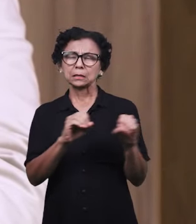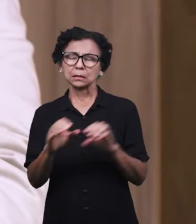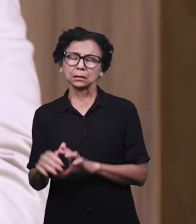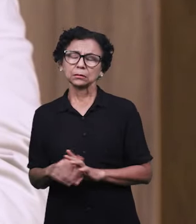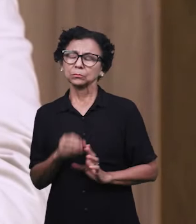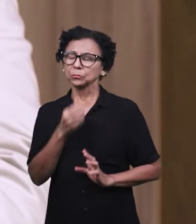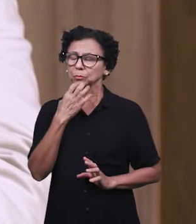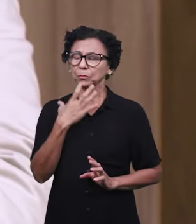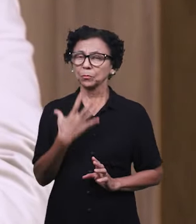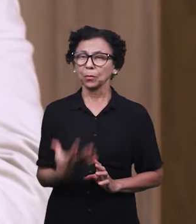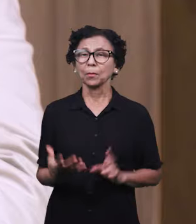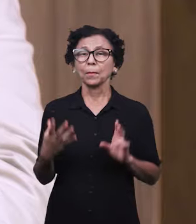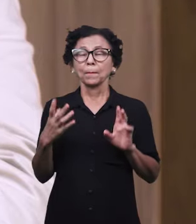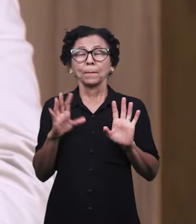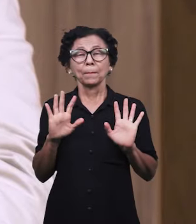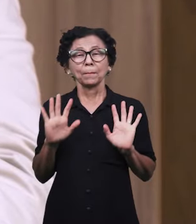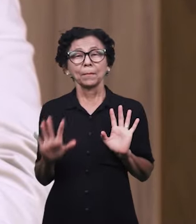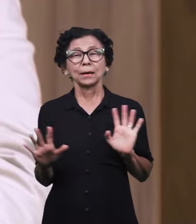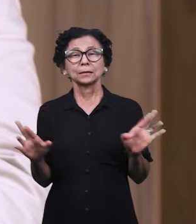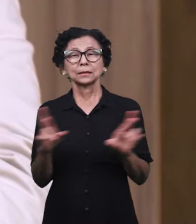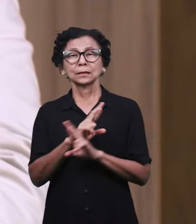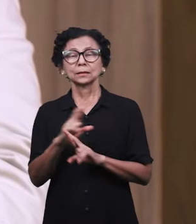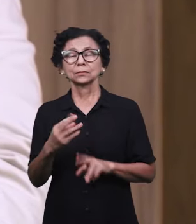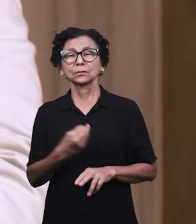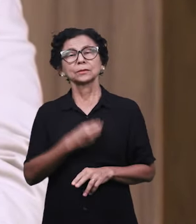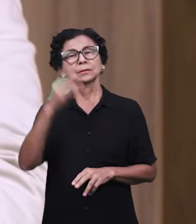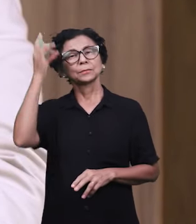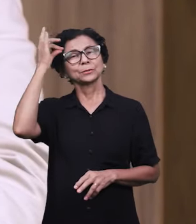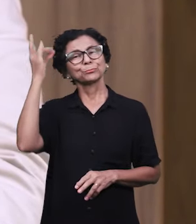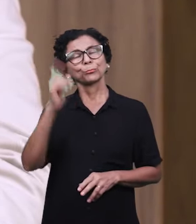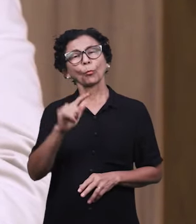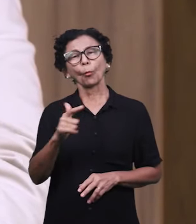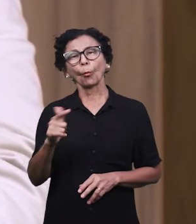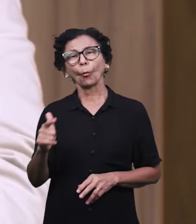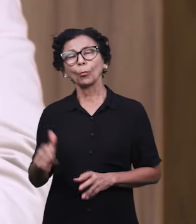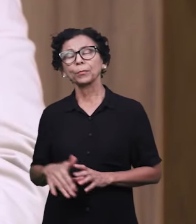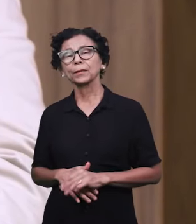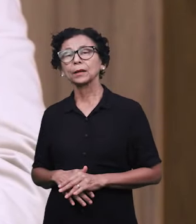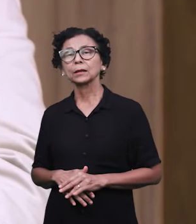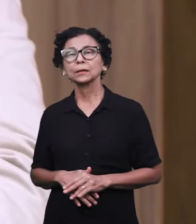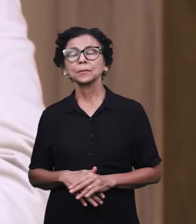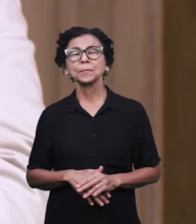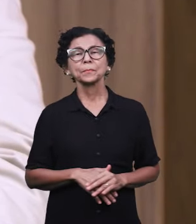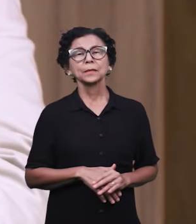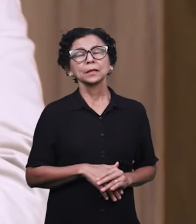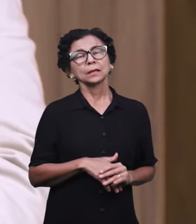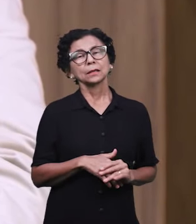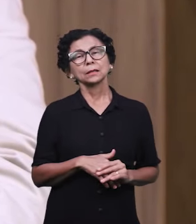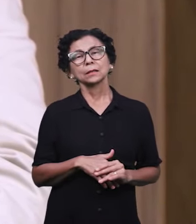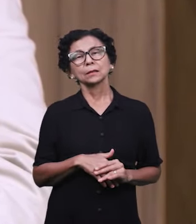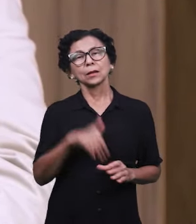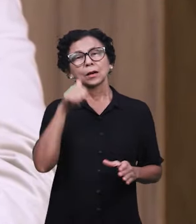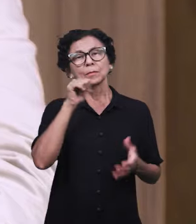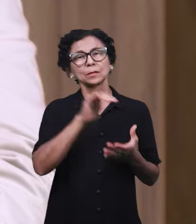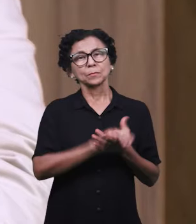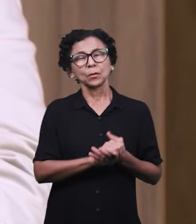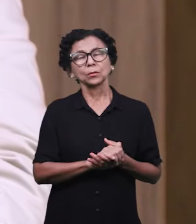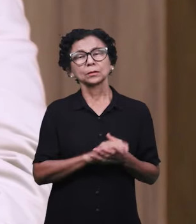quem me acolheu muito foi os pais da minha esposa, que é um diácono antigo, né, o Pedro, e ali ele nos acolheu e